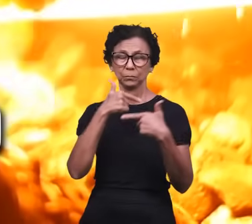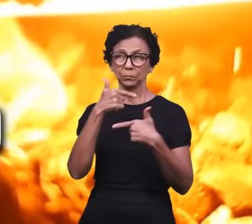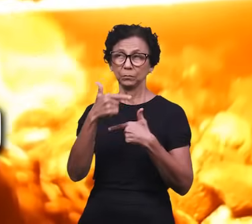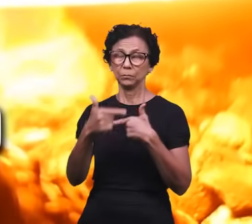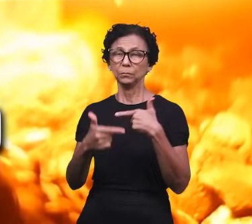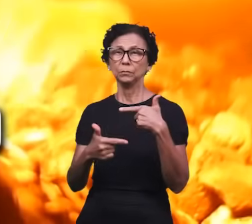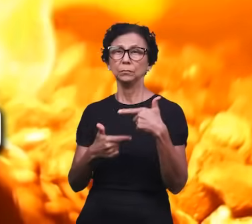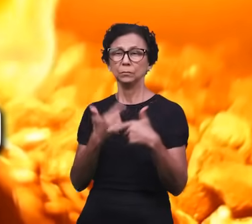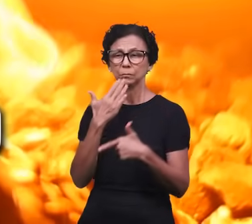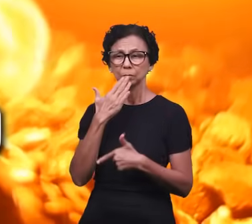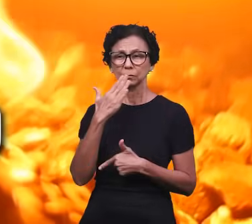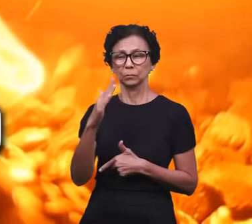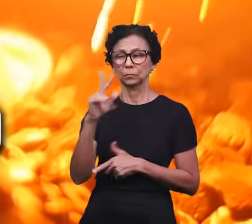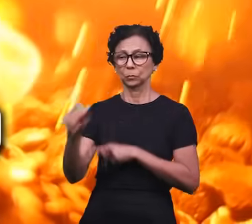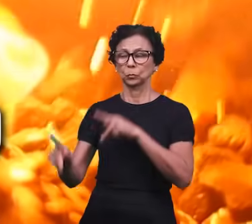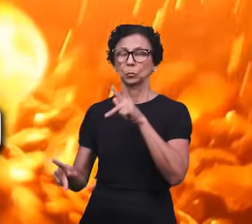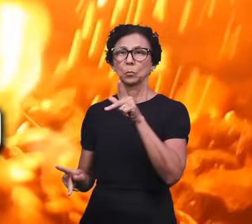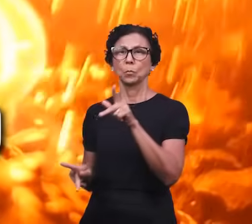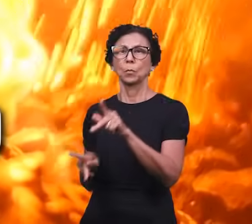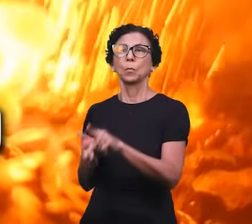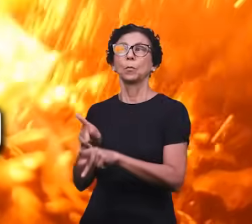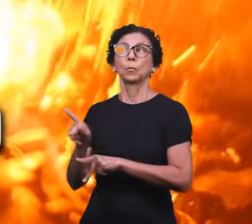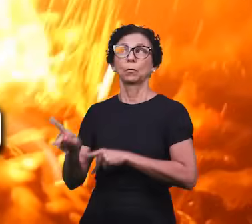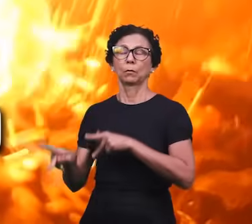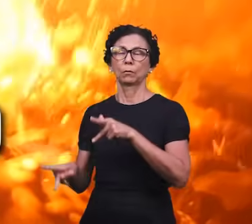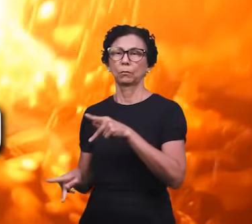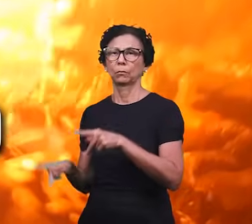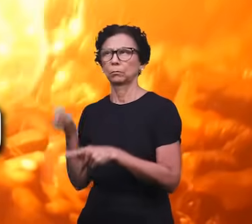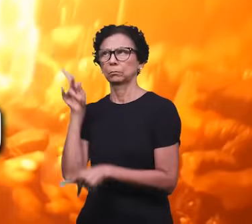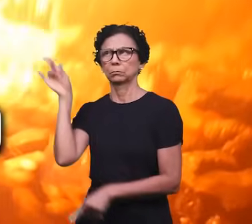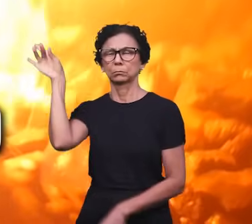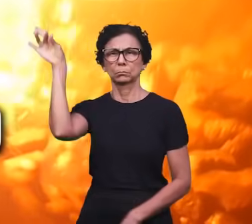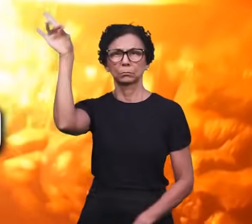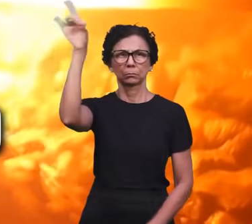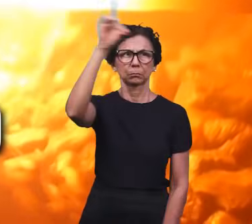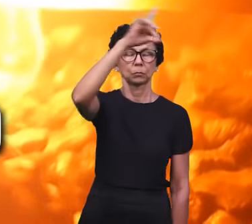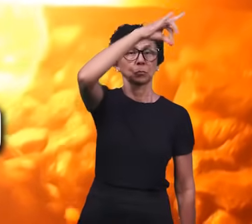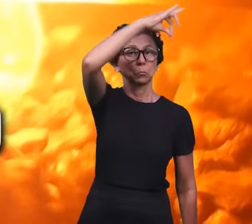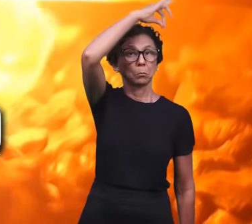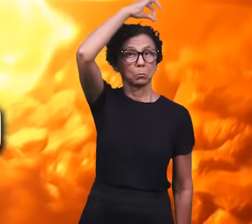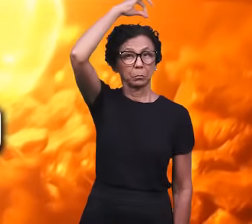e com bariras de fogo